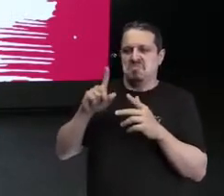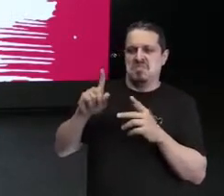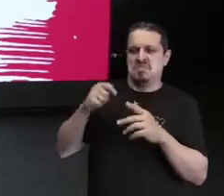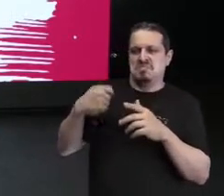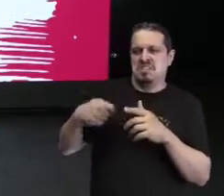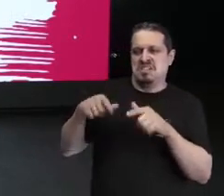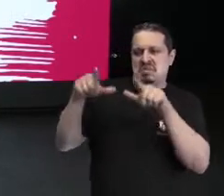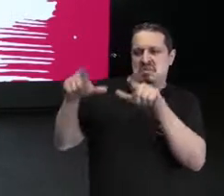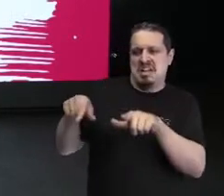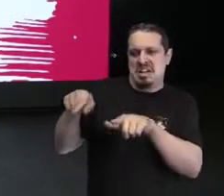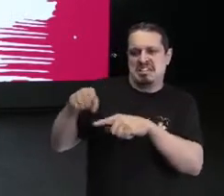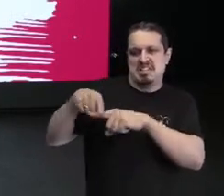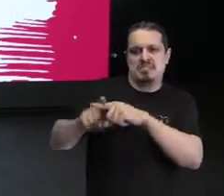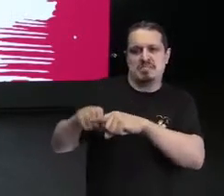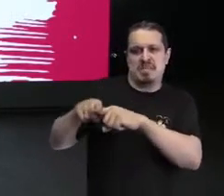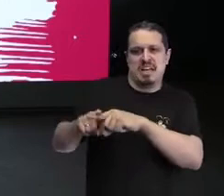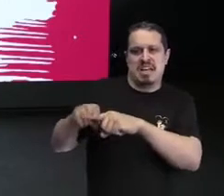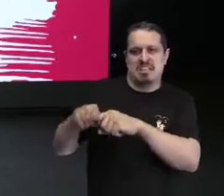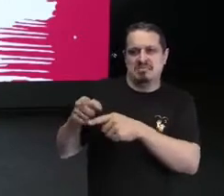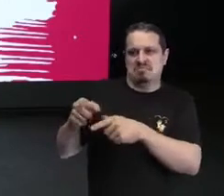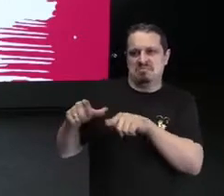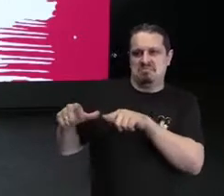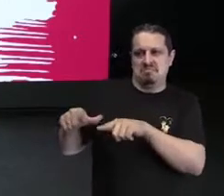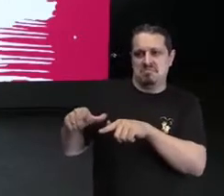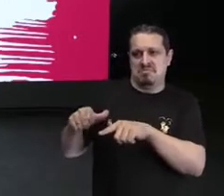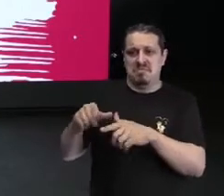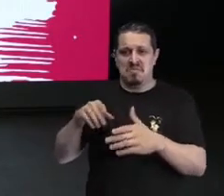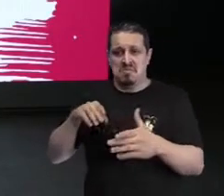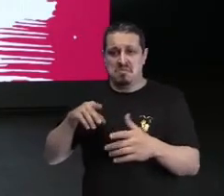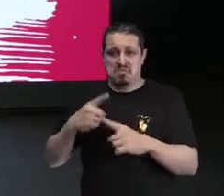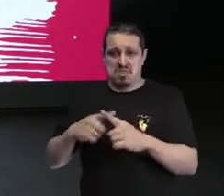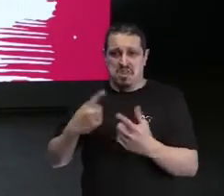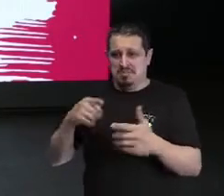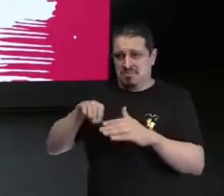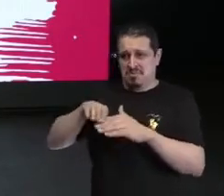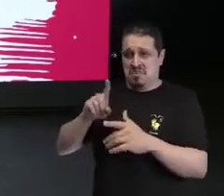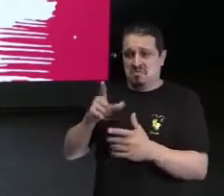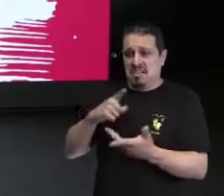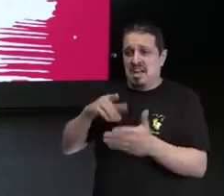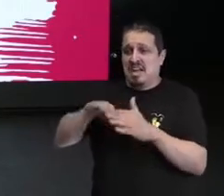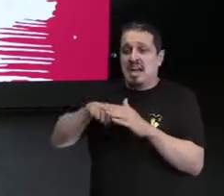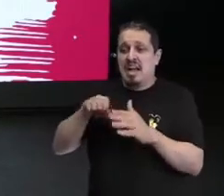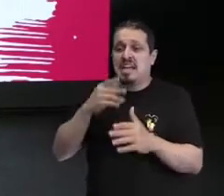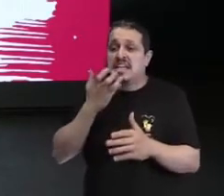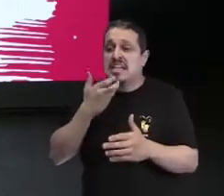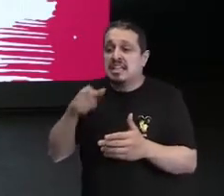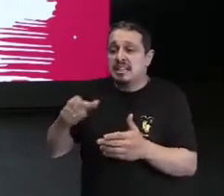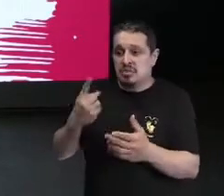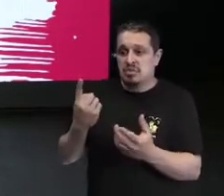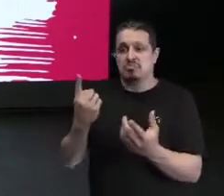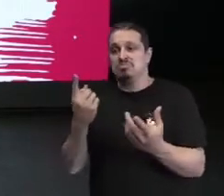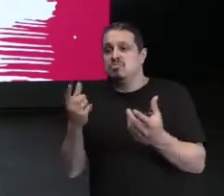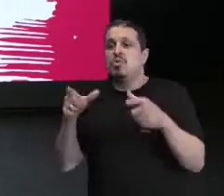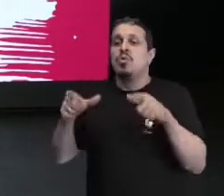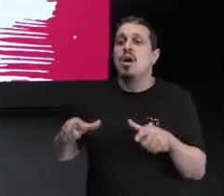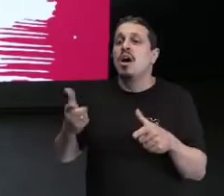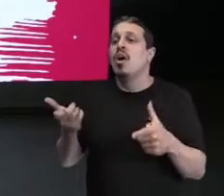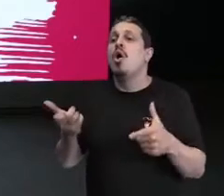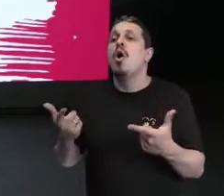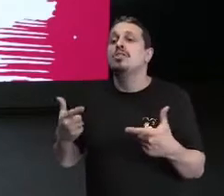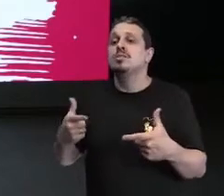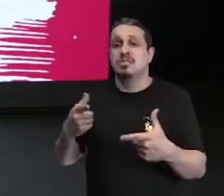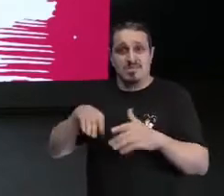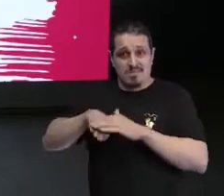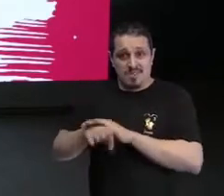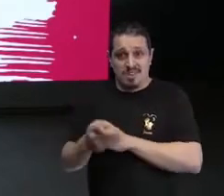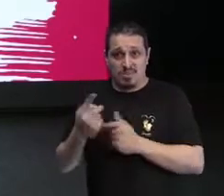brincar nesse brinquedo adaptado. Para que vai ter que fazer um brinquedo para criança cadeirante? Para que a gente vai ter que adaptar as coisas na escola para